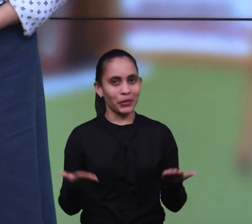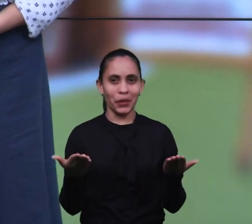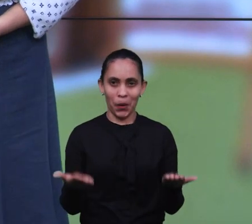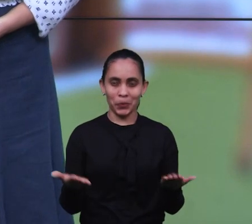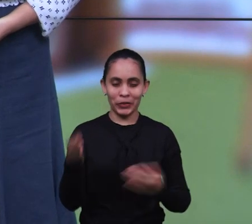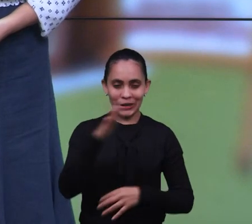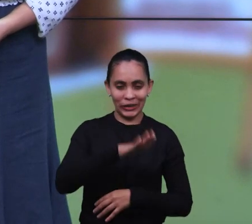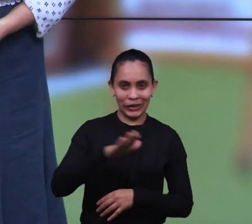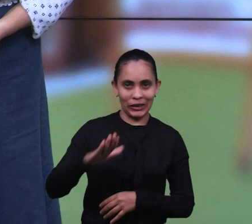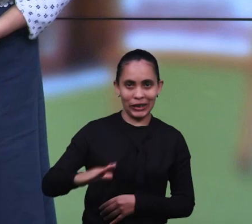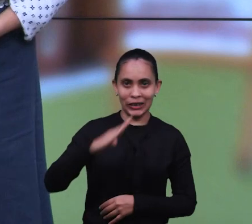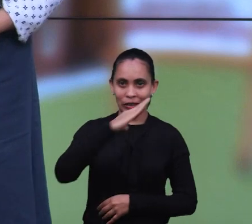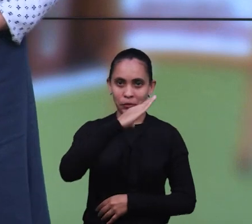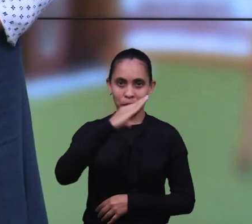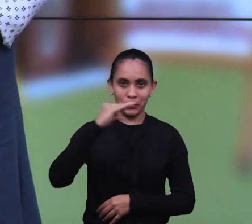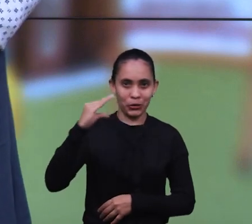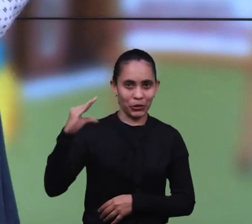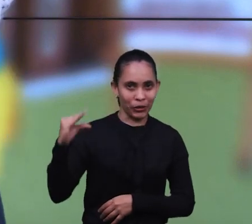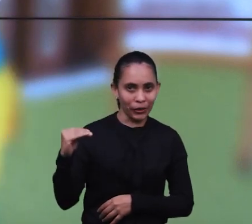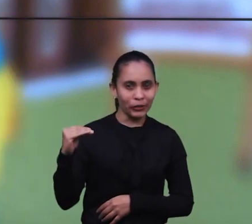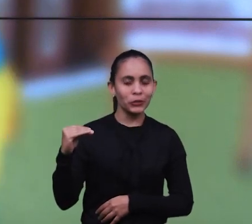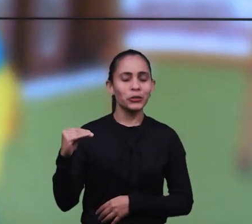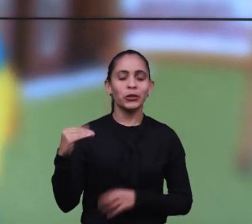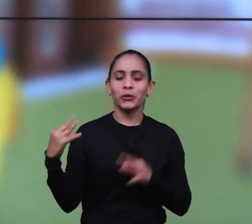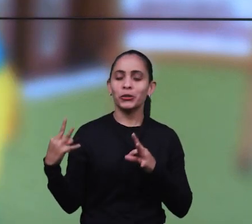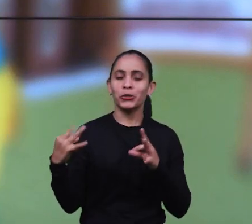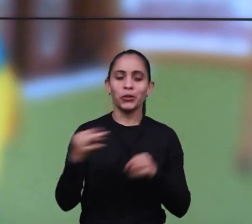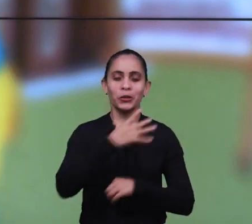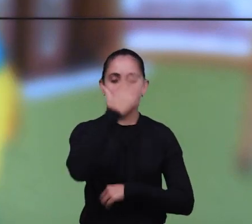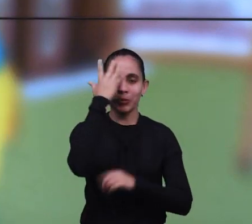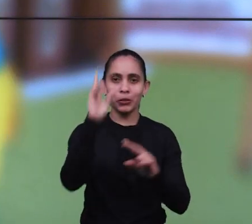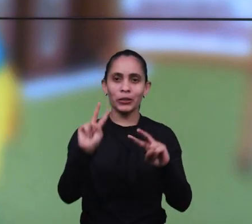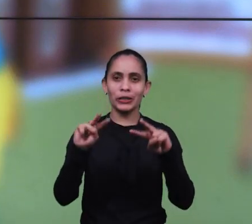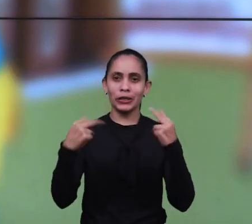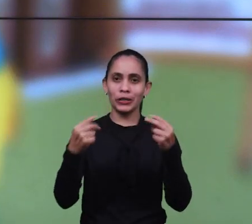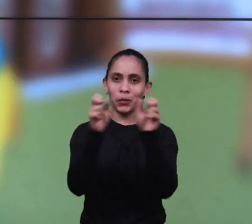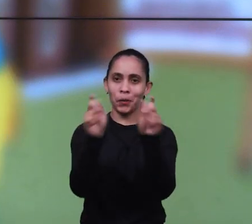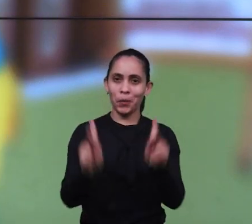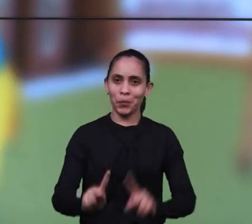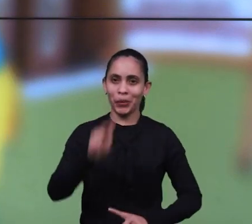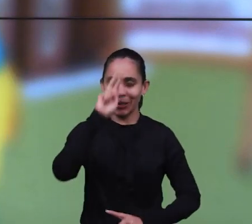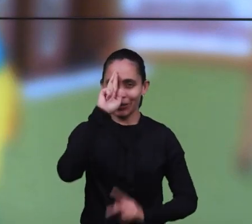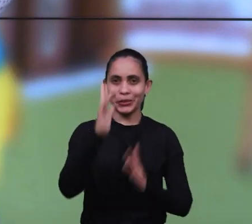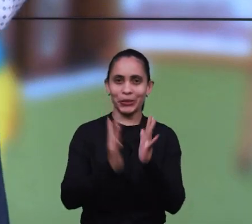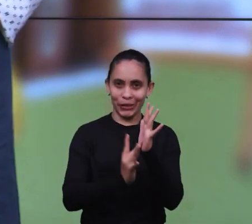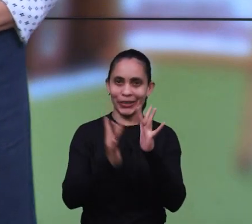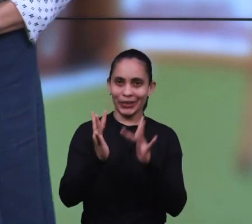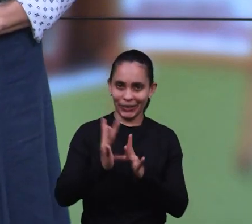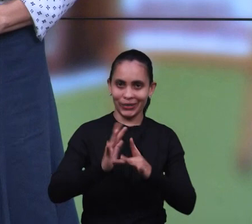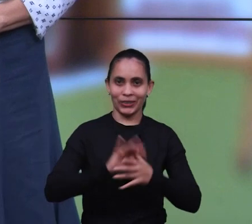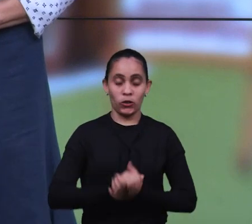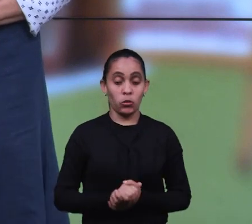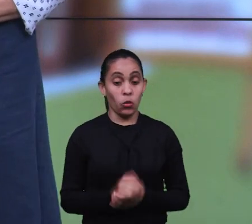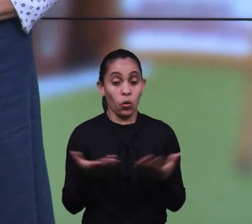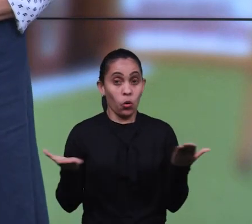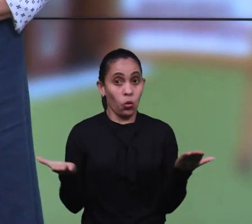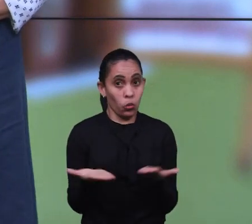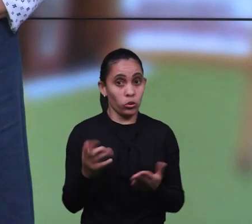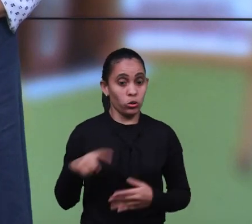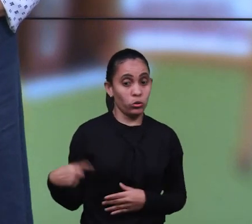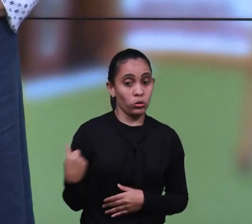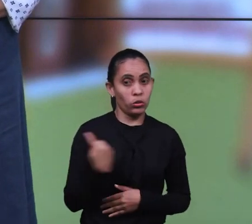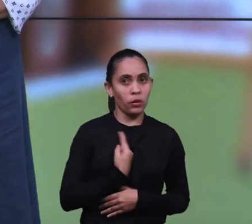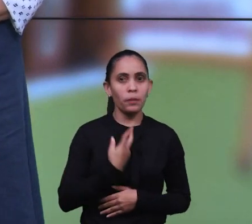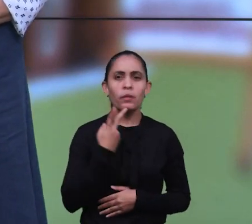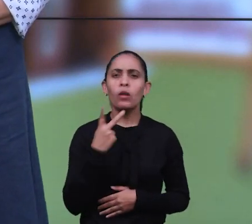Nós saudamos as crianças, intermediários, adolescentes e todos aqueles que nos assistem com a paz do Senhor Jesus.